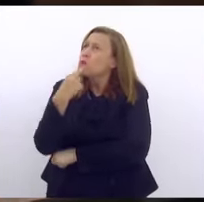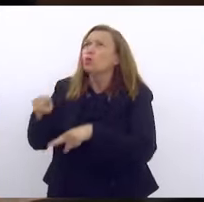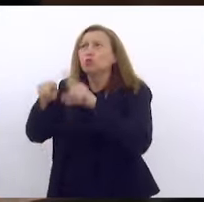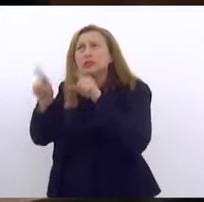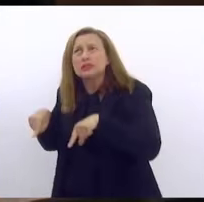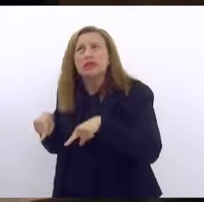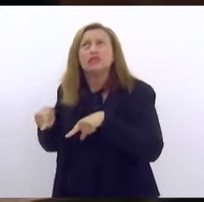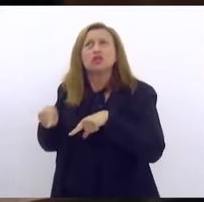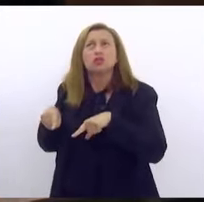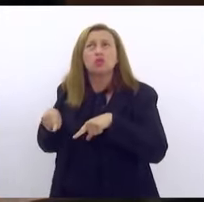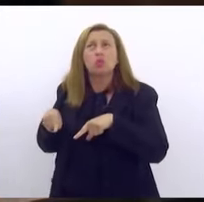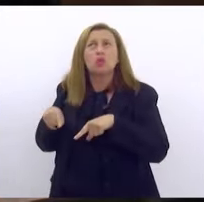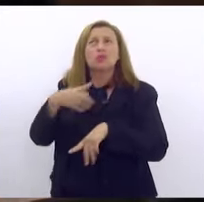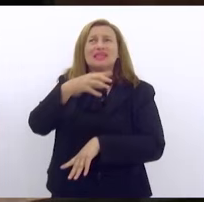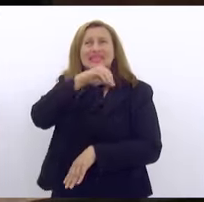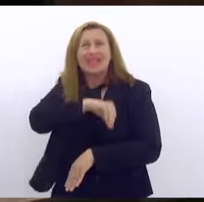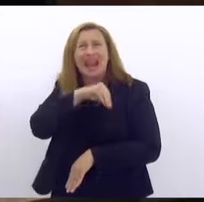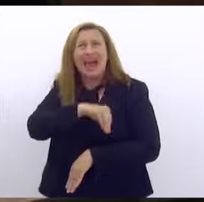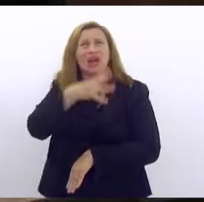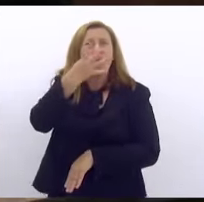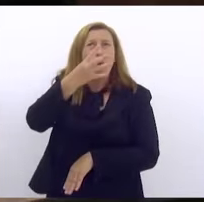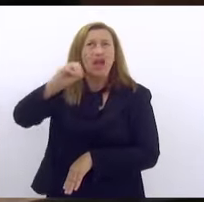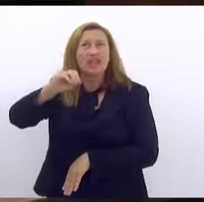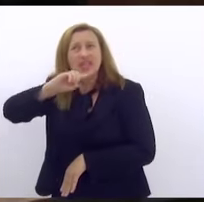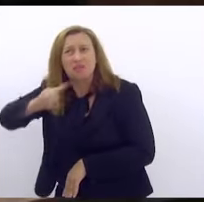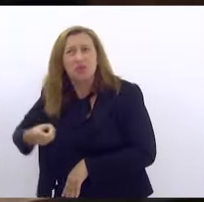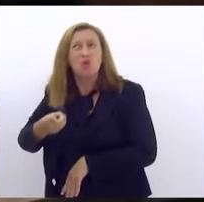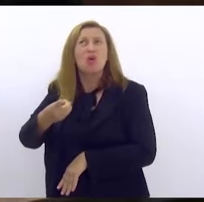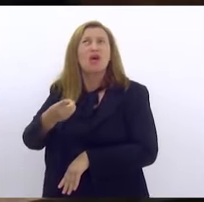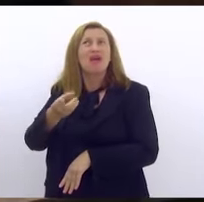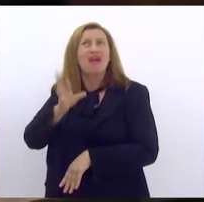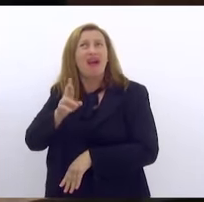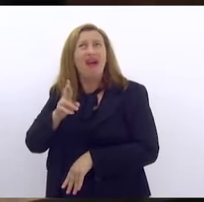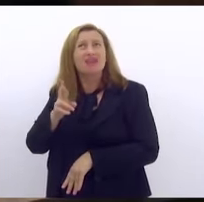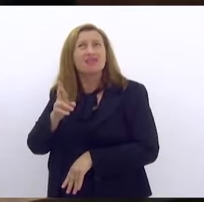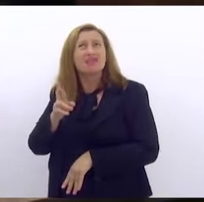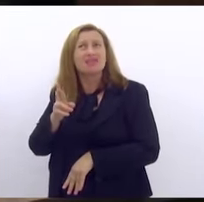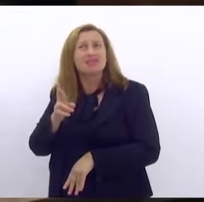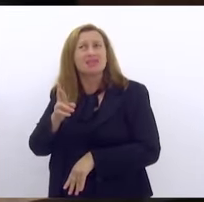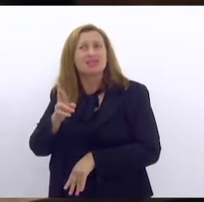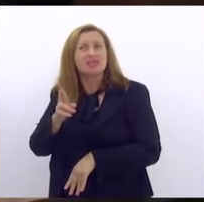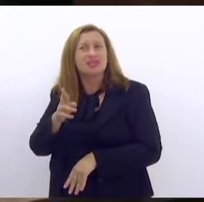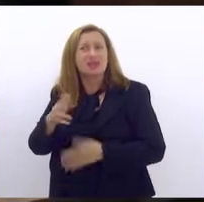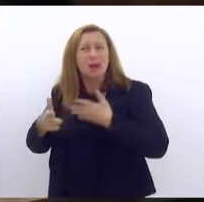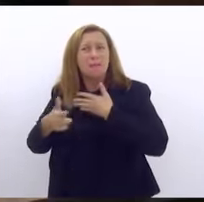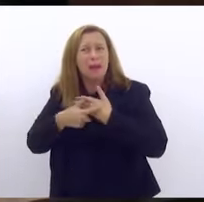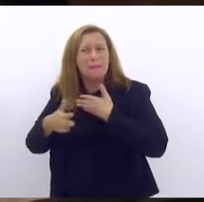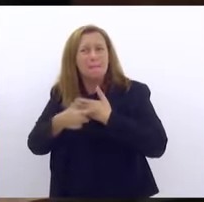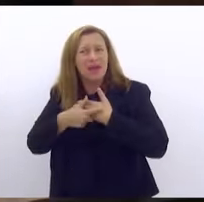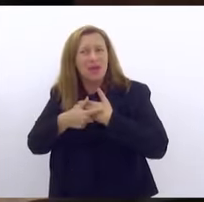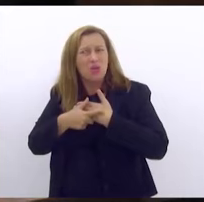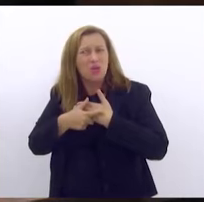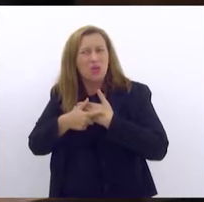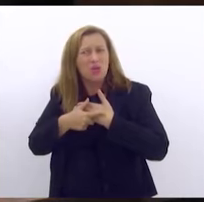ganha R$40 mil estaria fazendo papel de flanelinha,